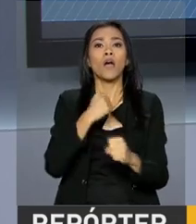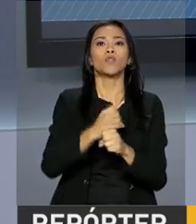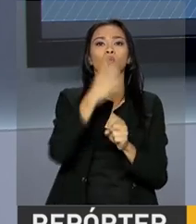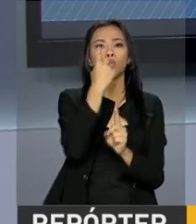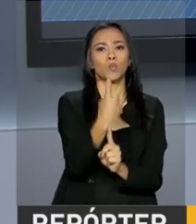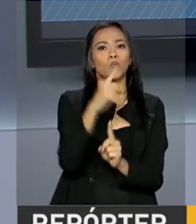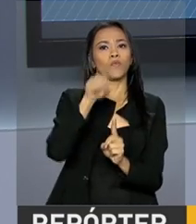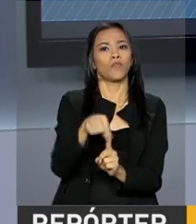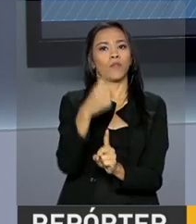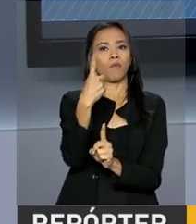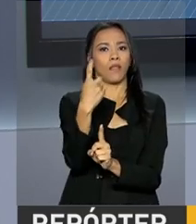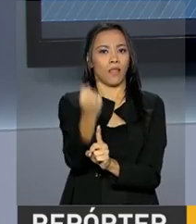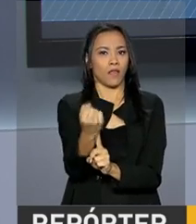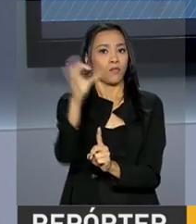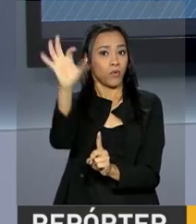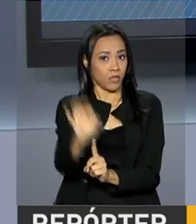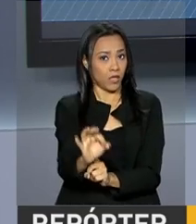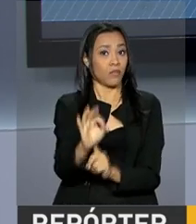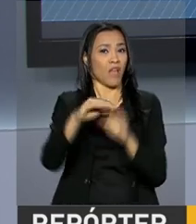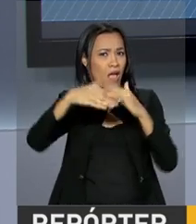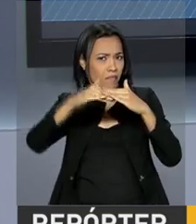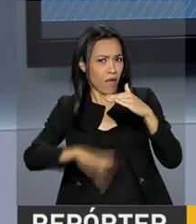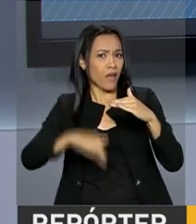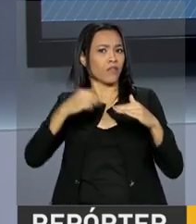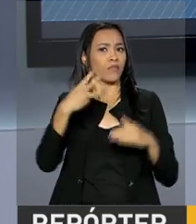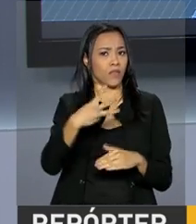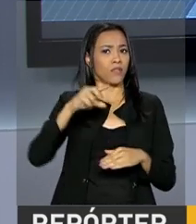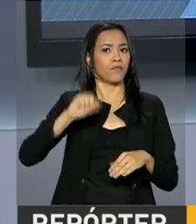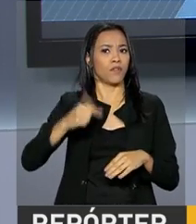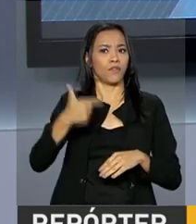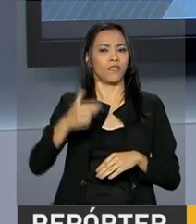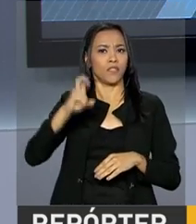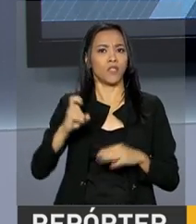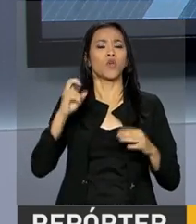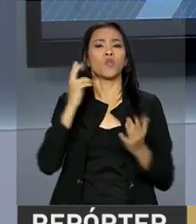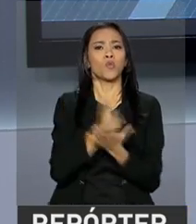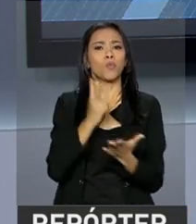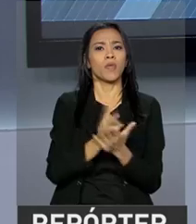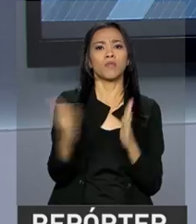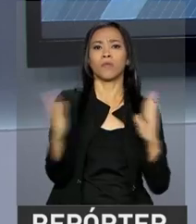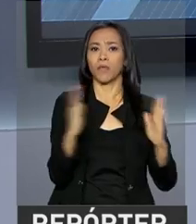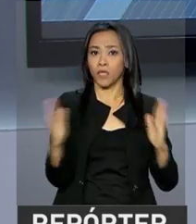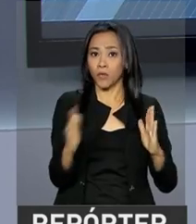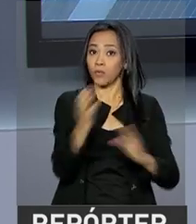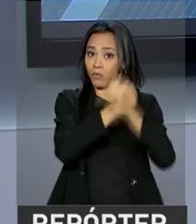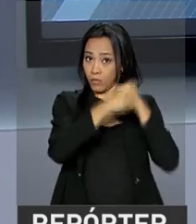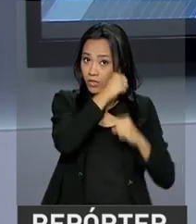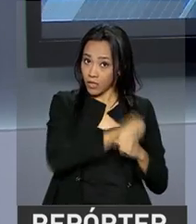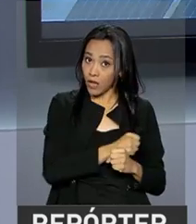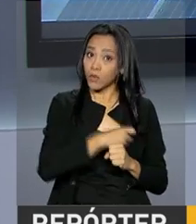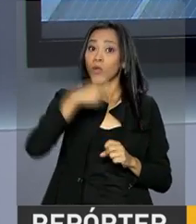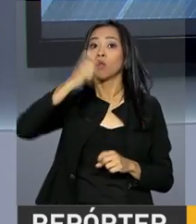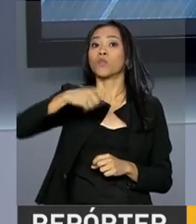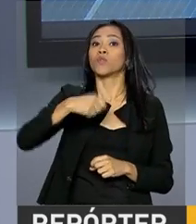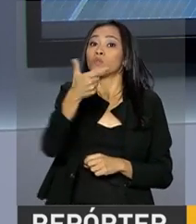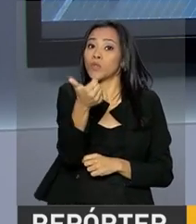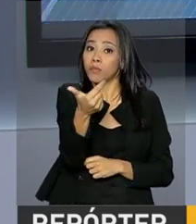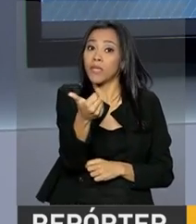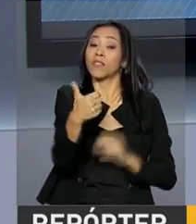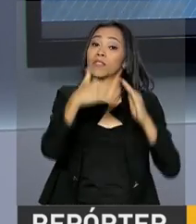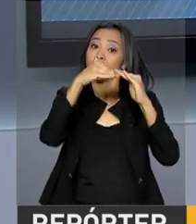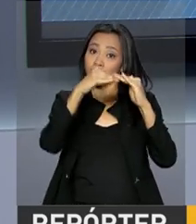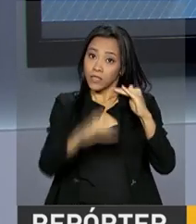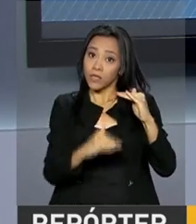1,10 bem inferior aos 3,25 do mesmo período do ano passado nos últimos 12 meses esse índice desceu